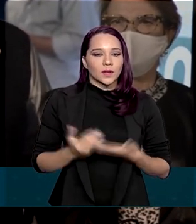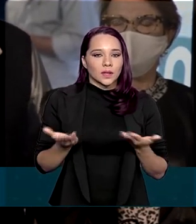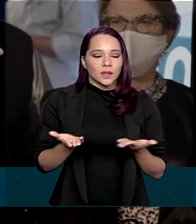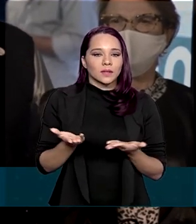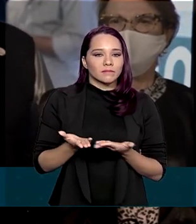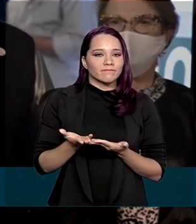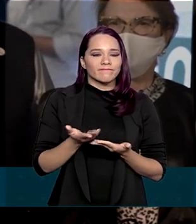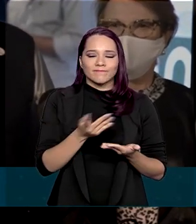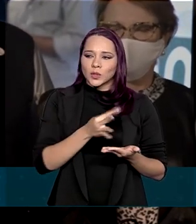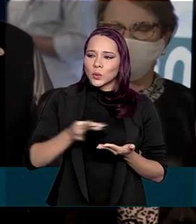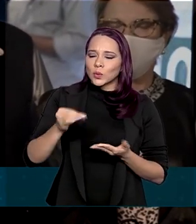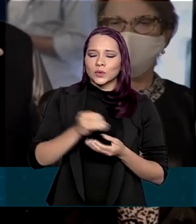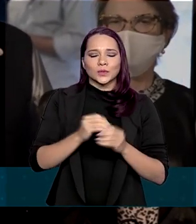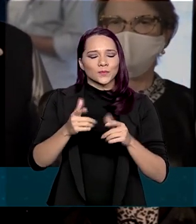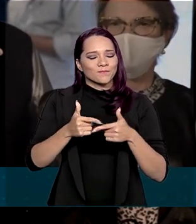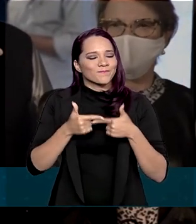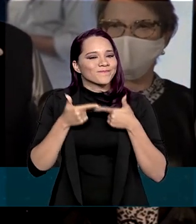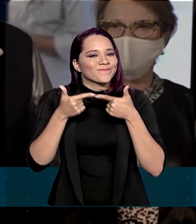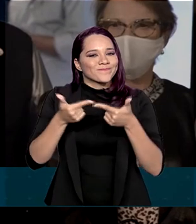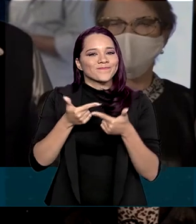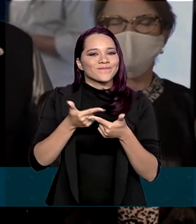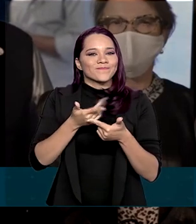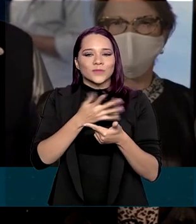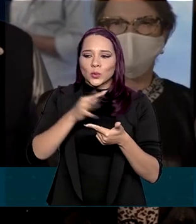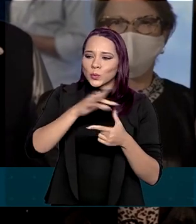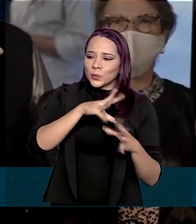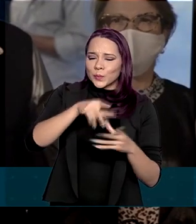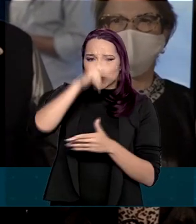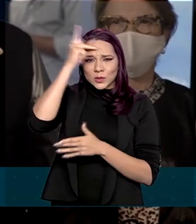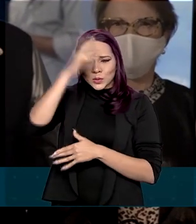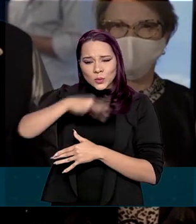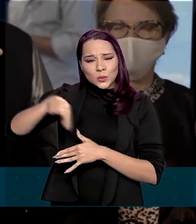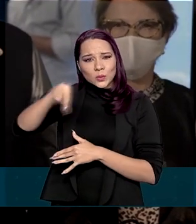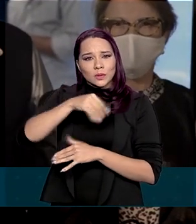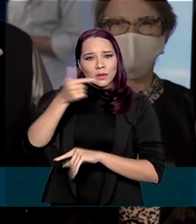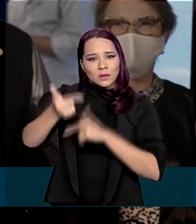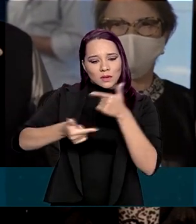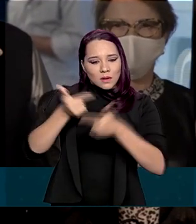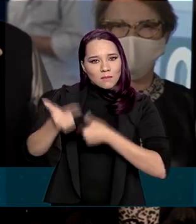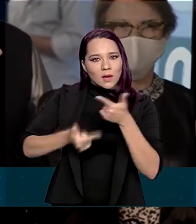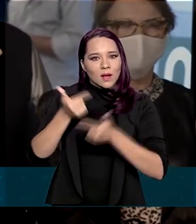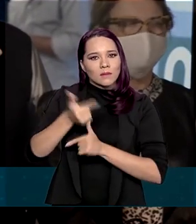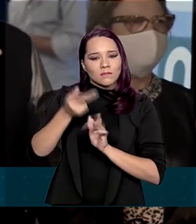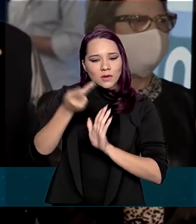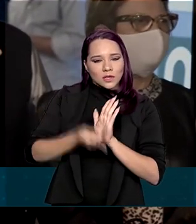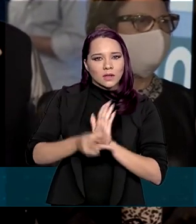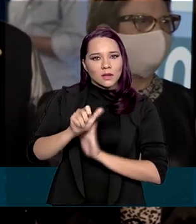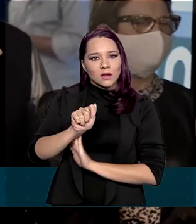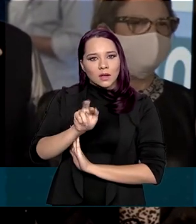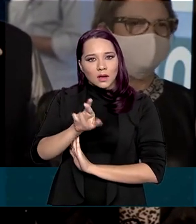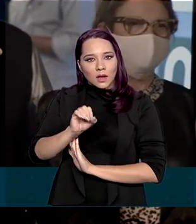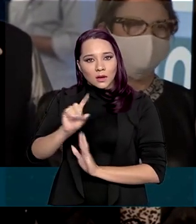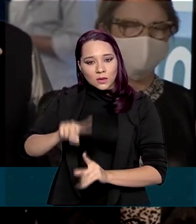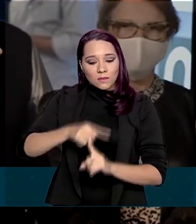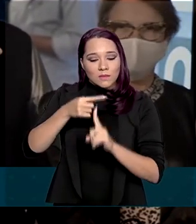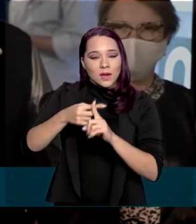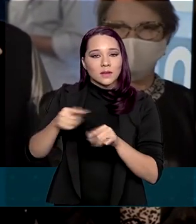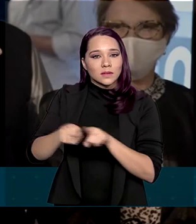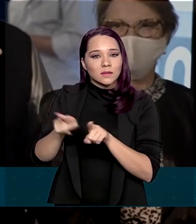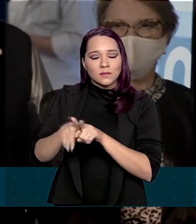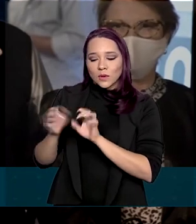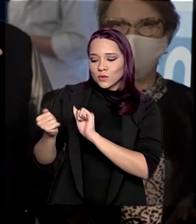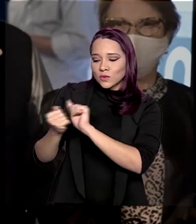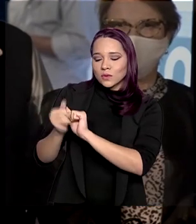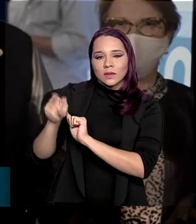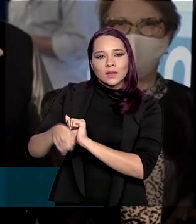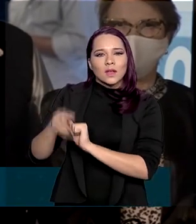desejar todo o sucesso do mundo a todos os profissionais que trabalham no AgroMais, aos companheiros do Terra Viva, que foi o nosso primeiro